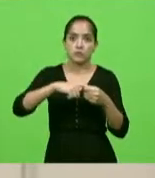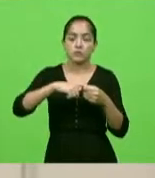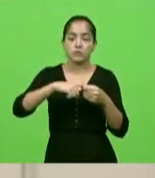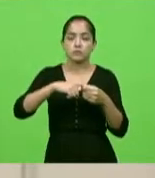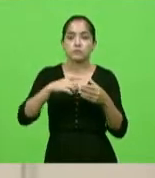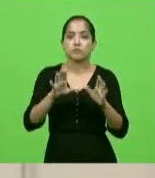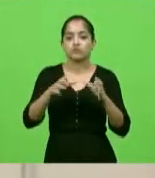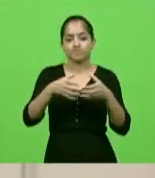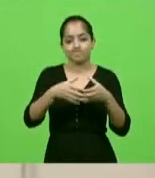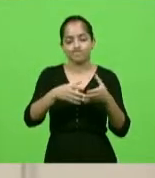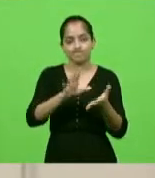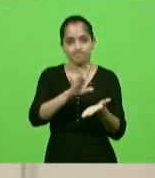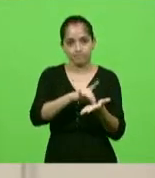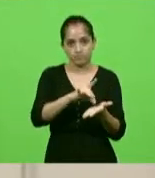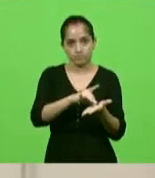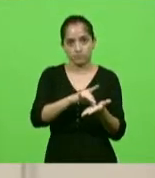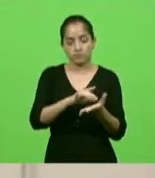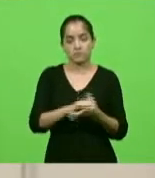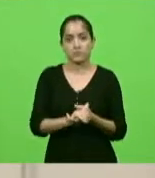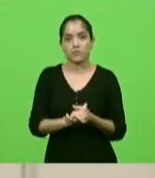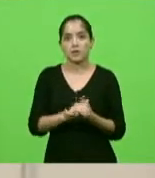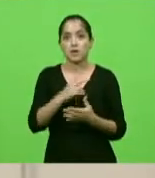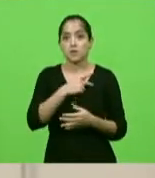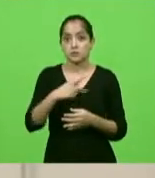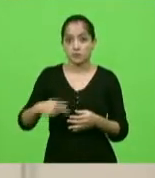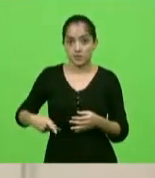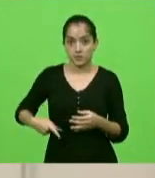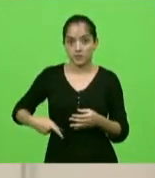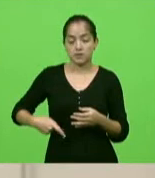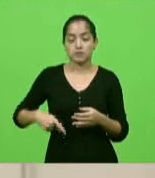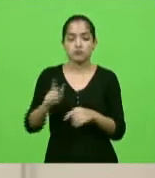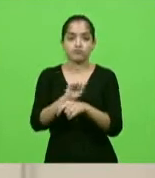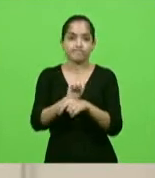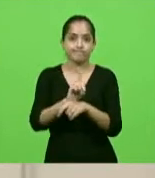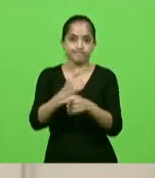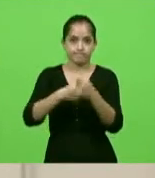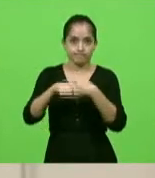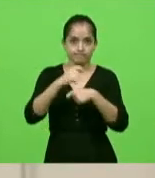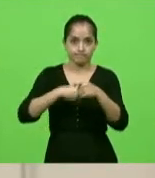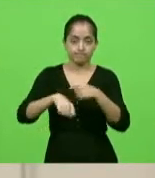ao órgão originário, a Superintendência de Gestão Administrativa.